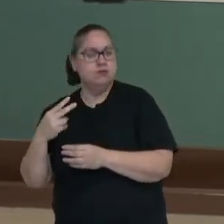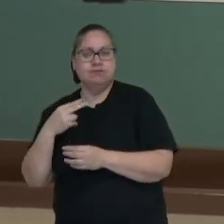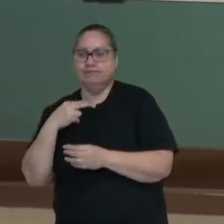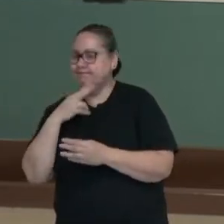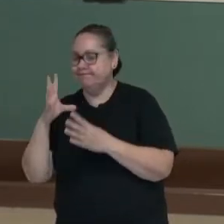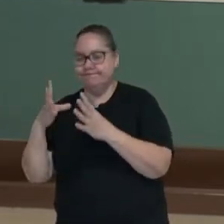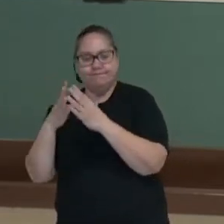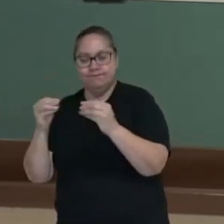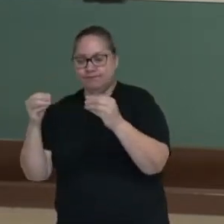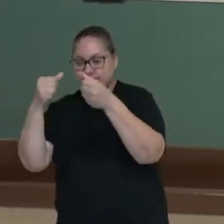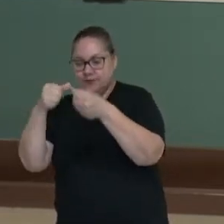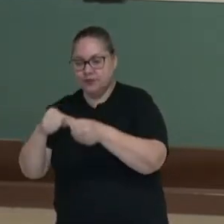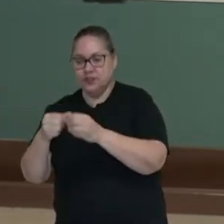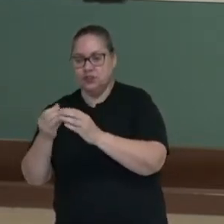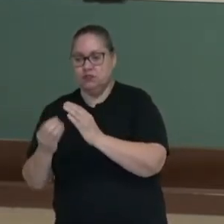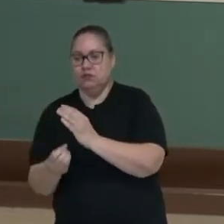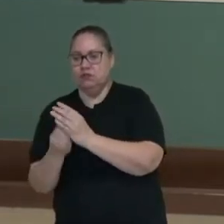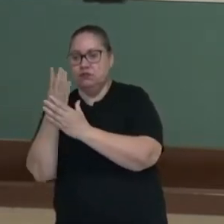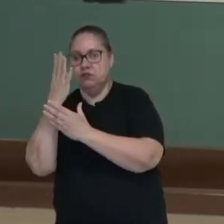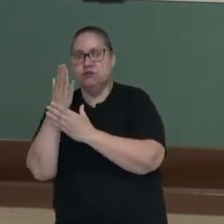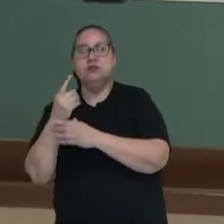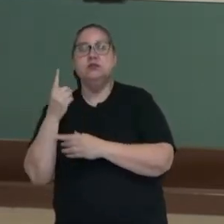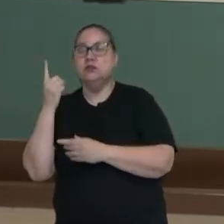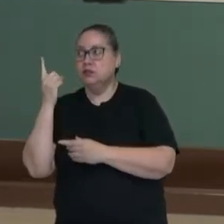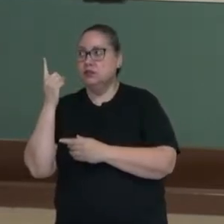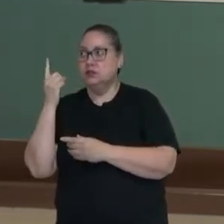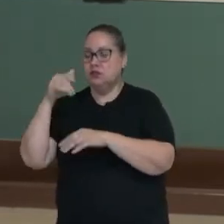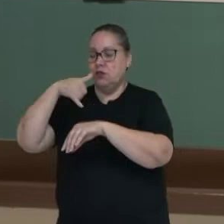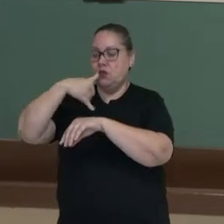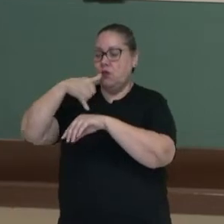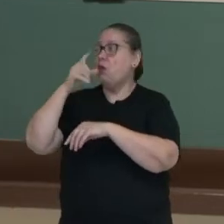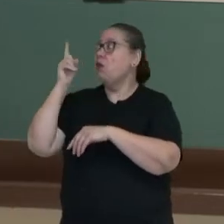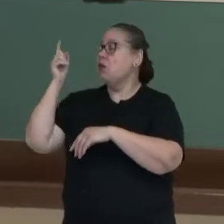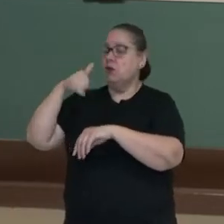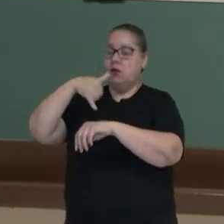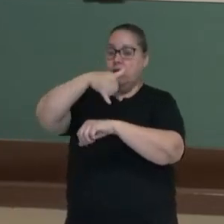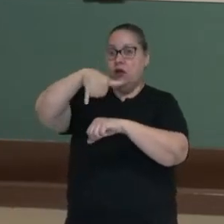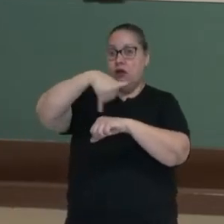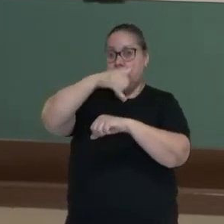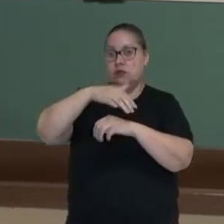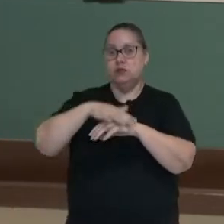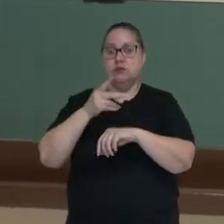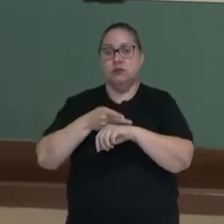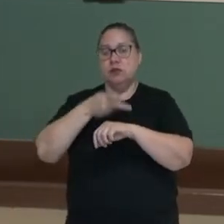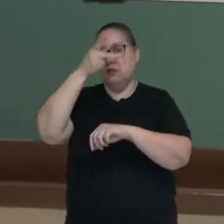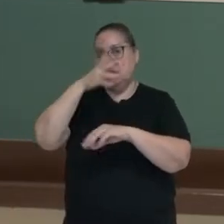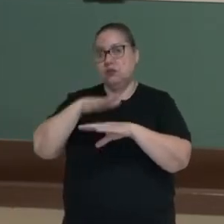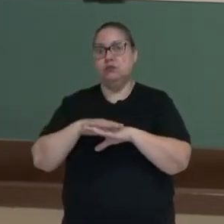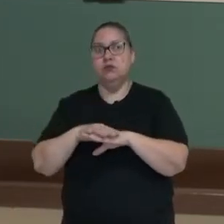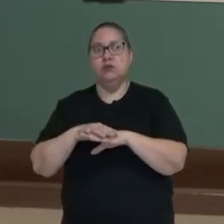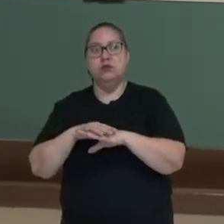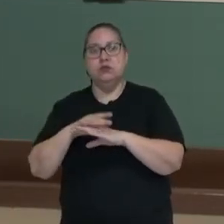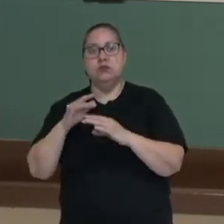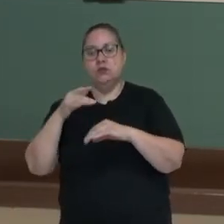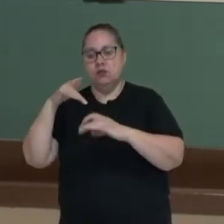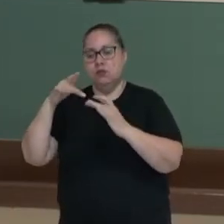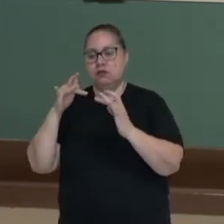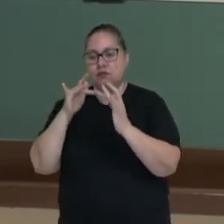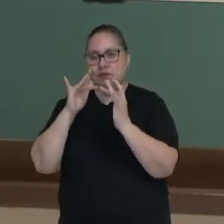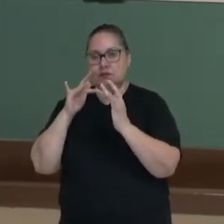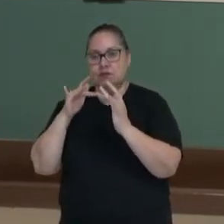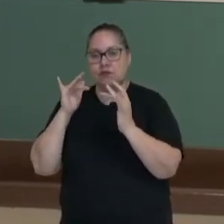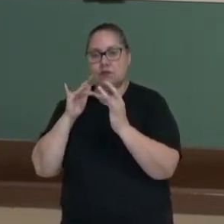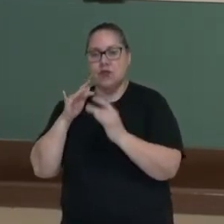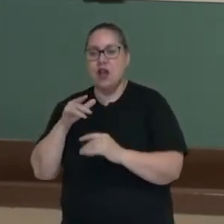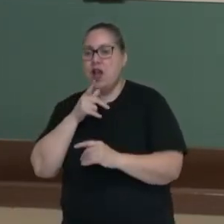consegue dissolver esse elemento. E é o caso dos óleos. Então, no caso aqui, um óleo combustível, a água